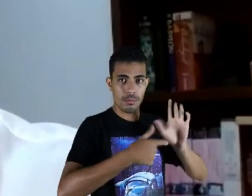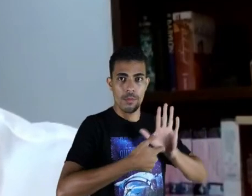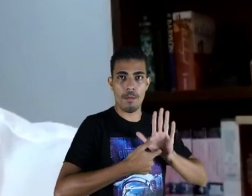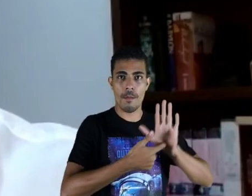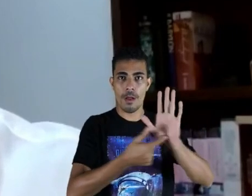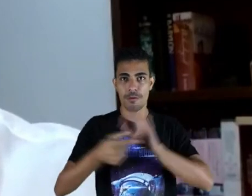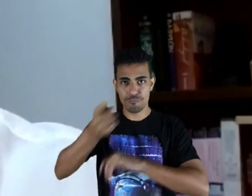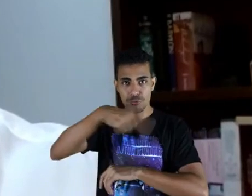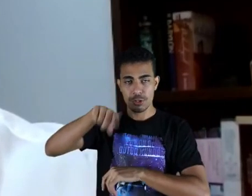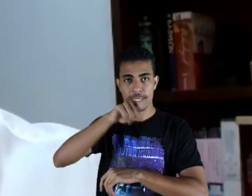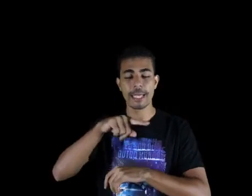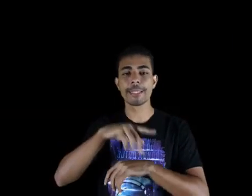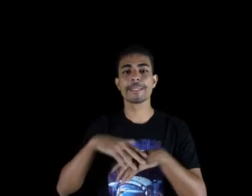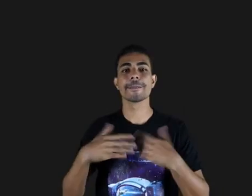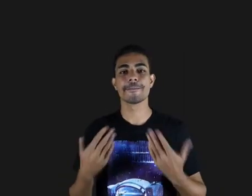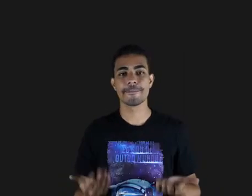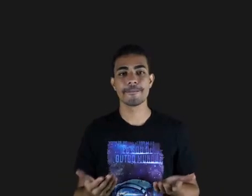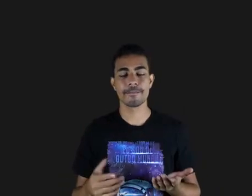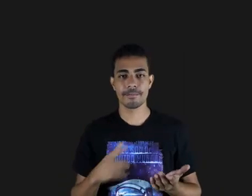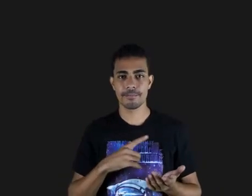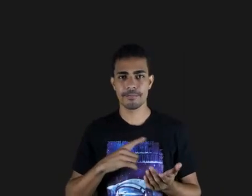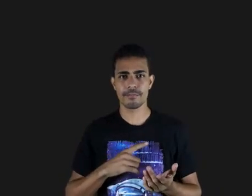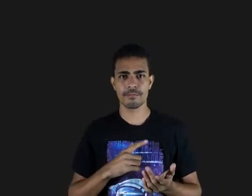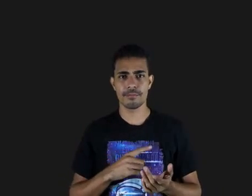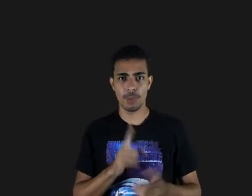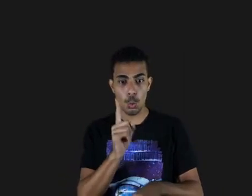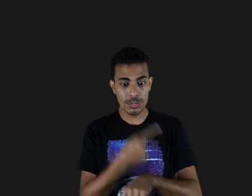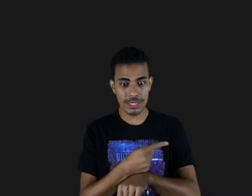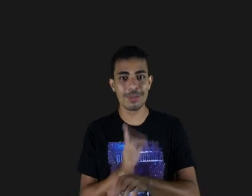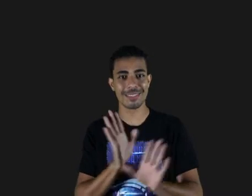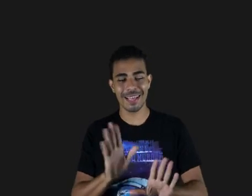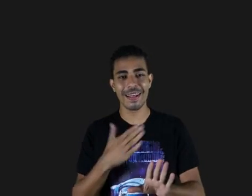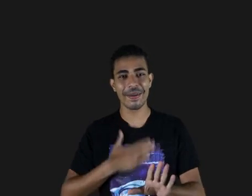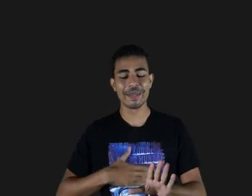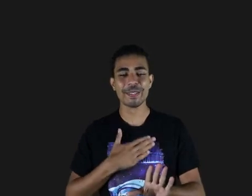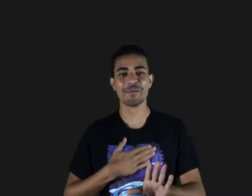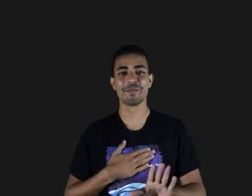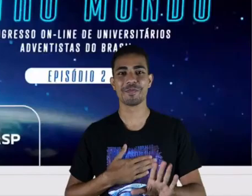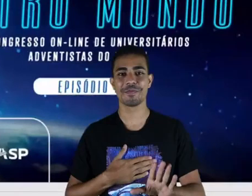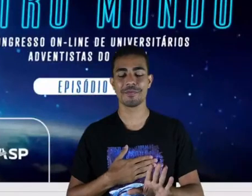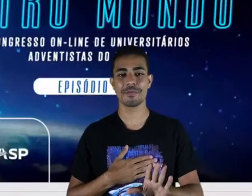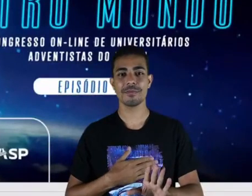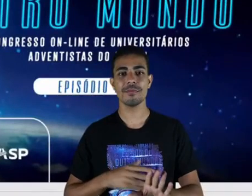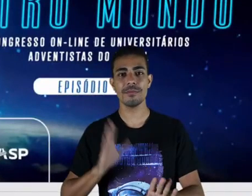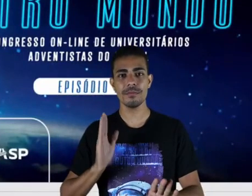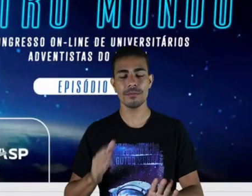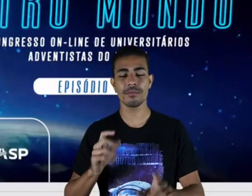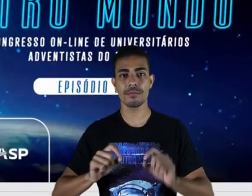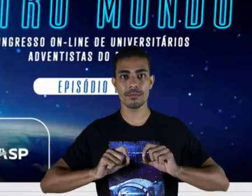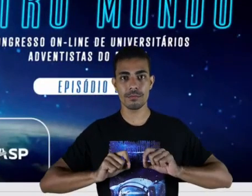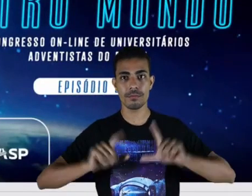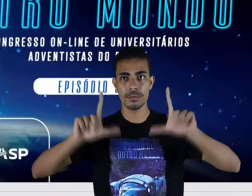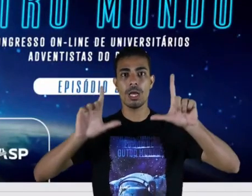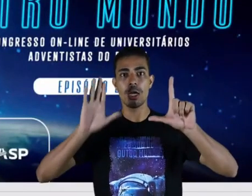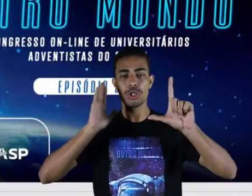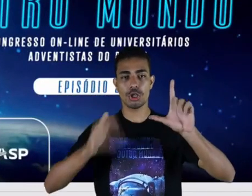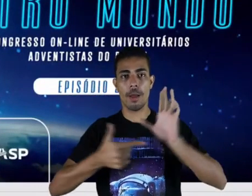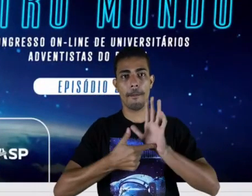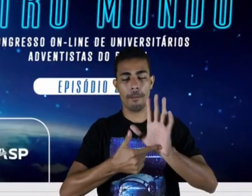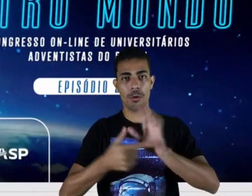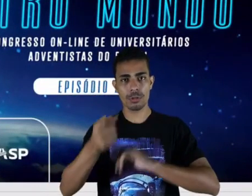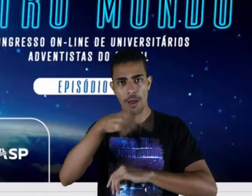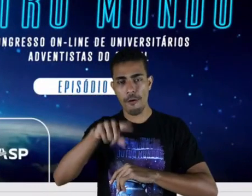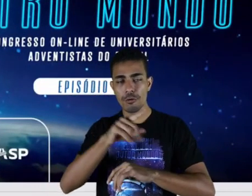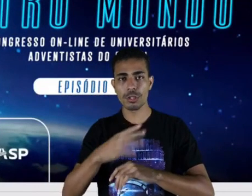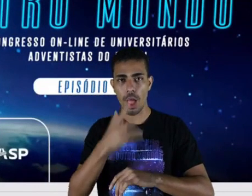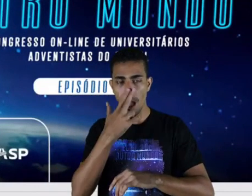vocês. E só um segundinho, vocês já estão vendo aqui em tela cheia, acredito que já vai aparecer para vocês